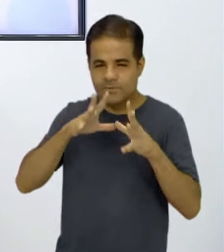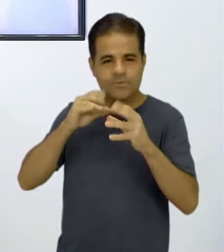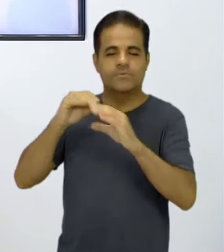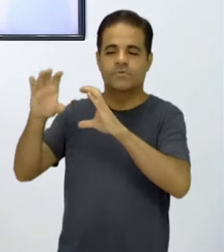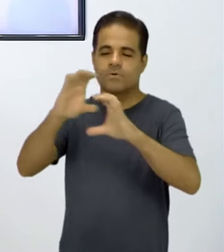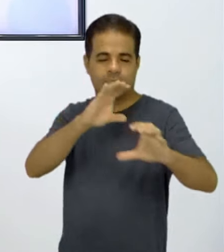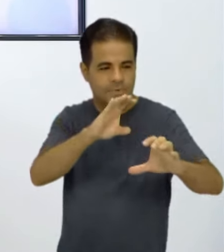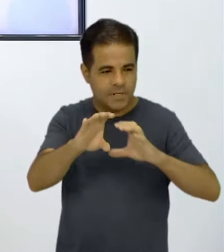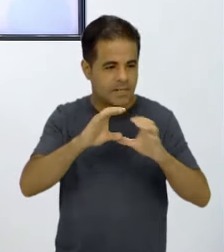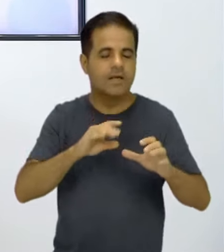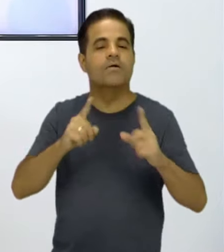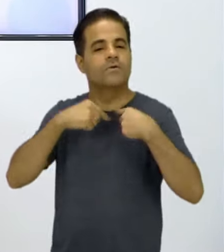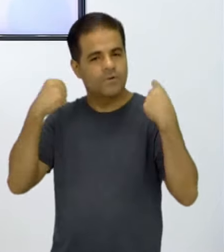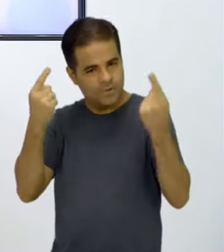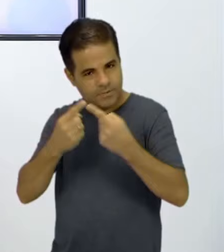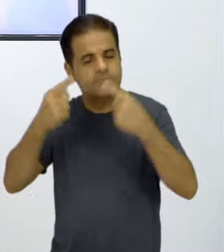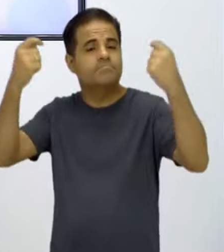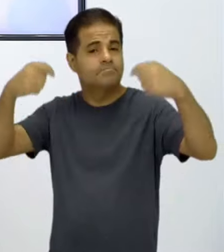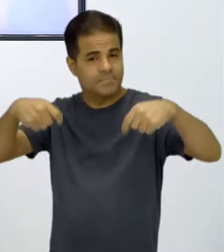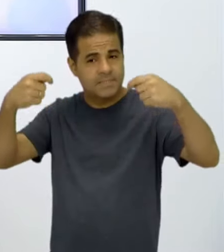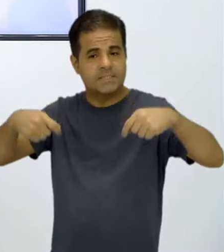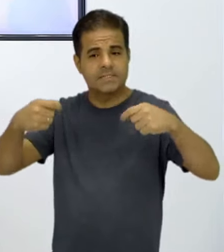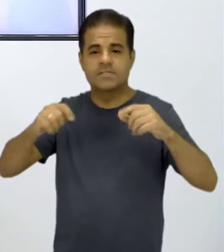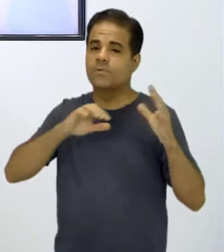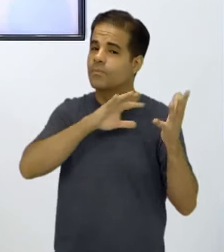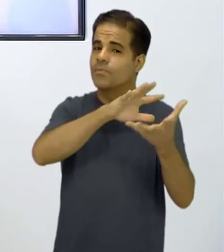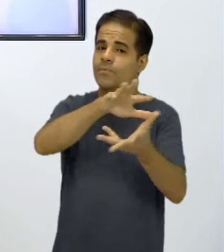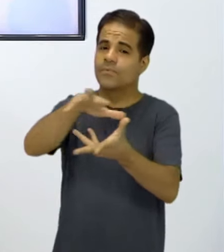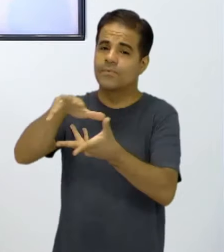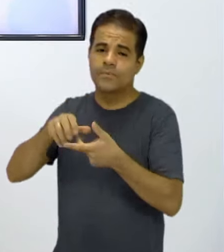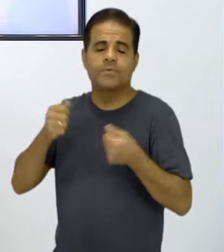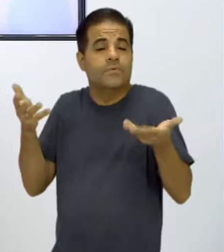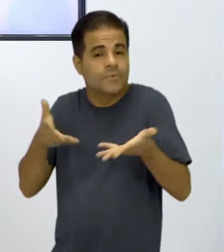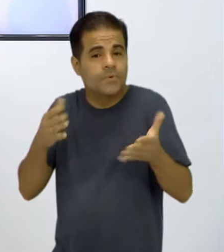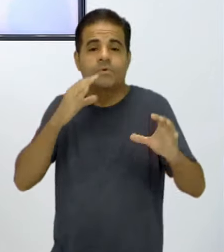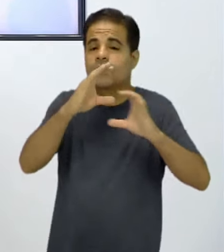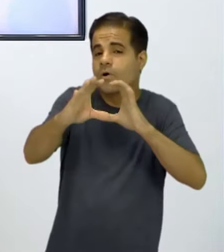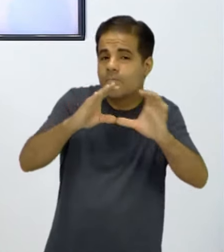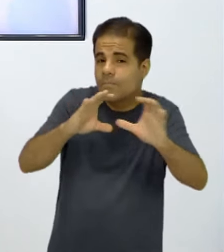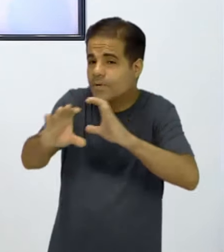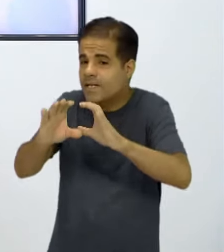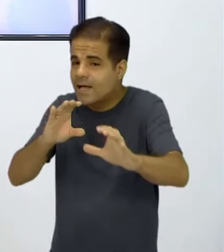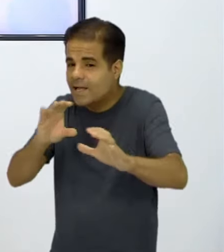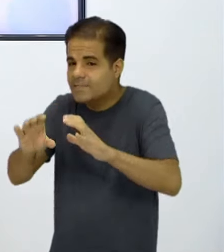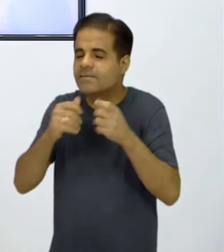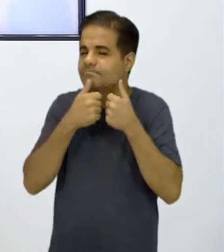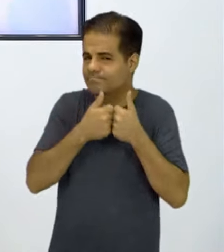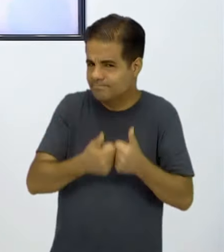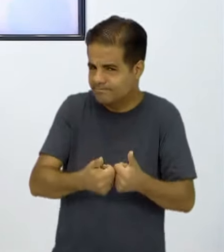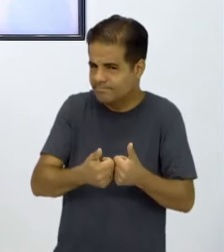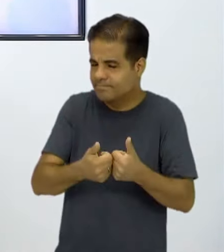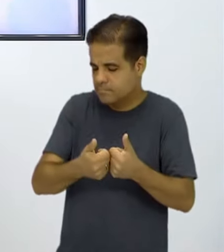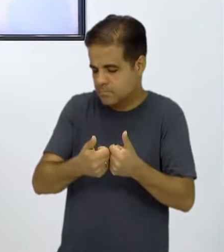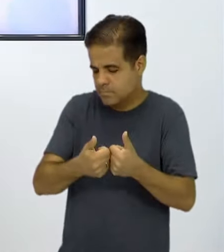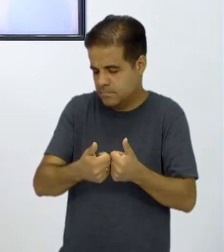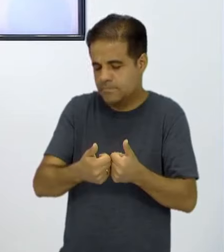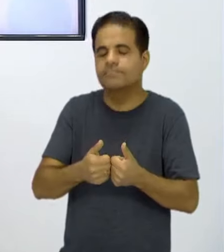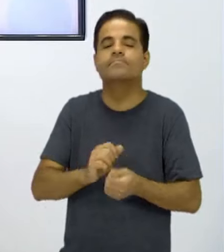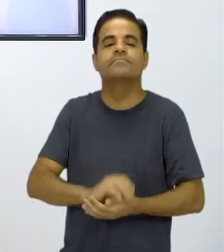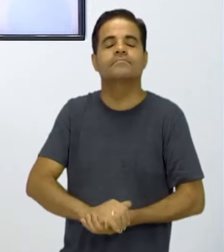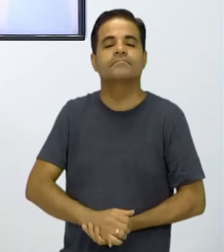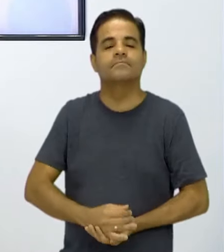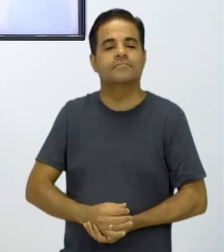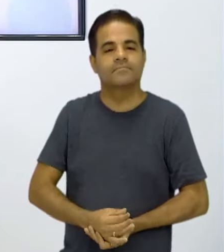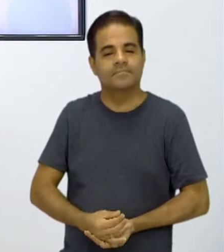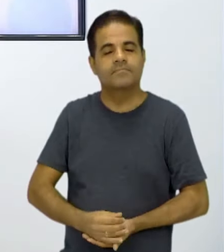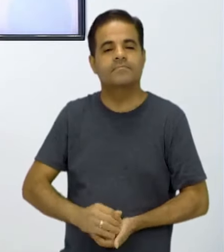se comunicando que é o que a gente precisa no mundo de hoje muita comunicação vai entrou aqui embora Holiday Is this Holiday